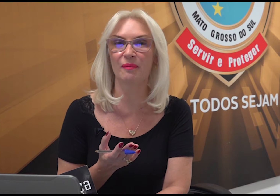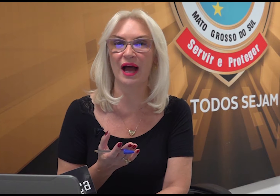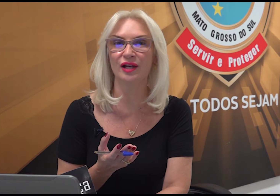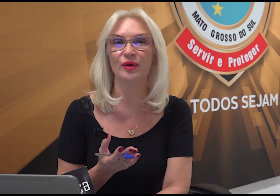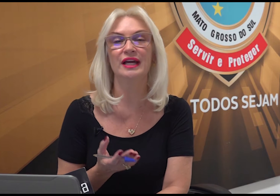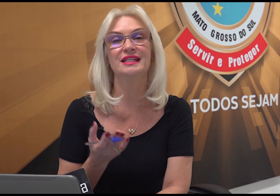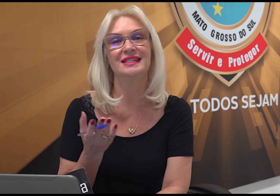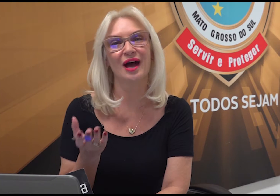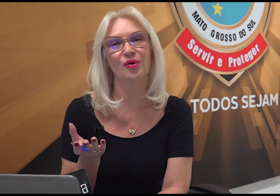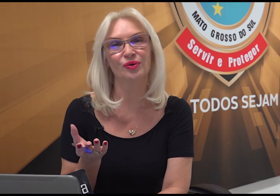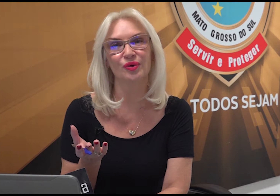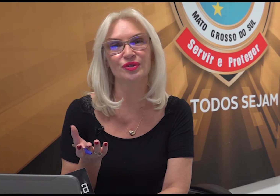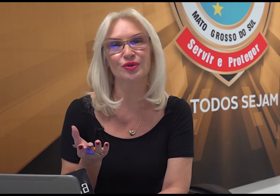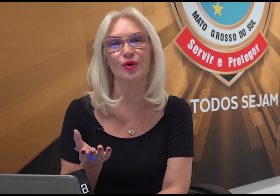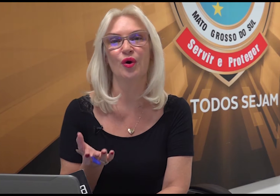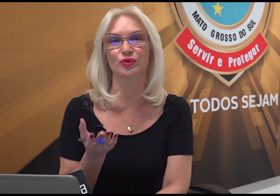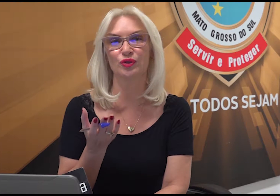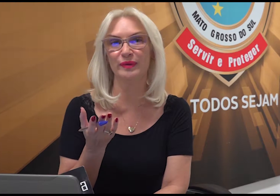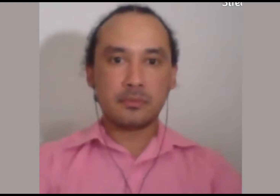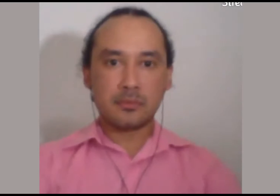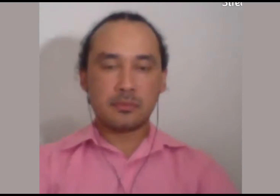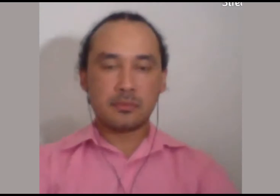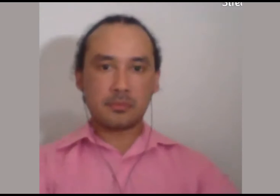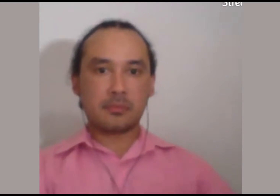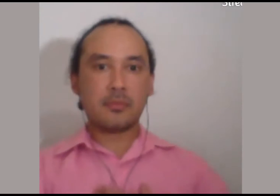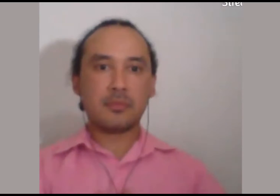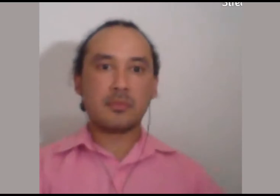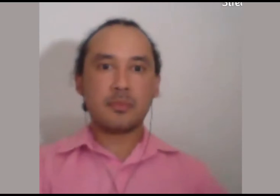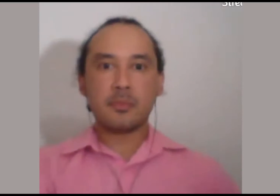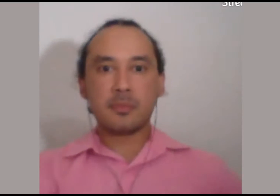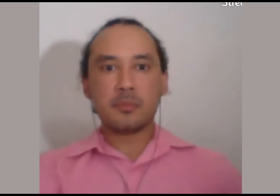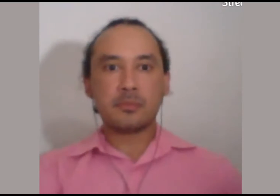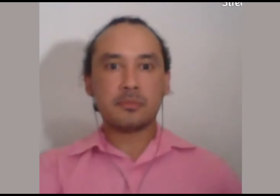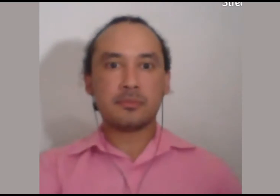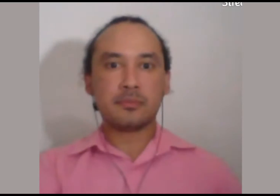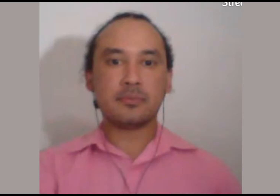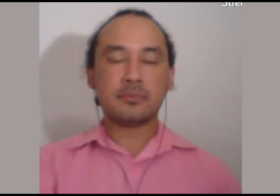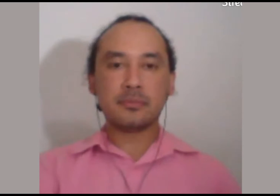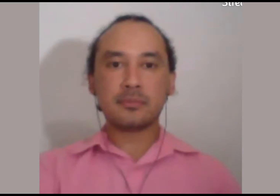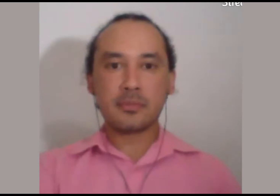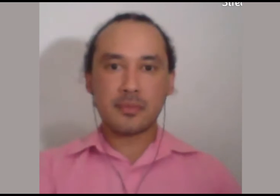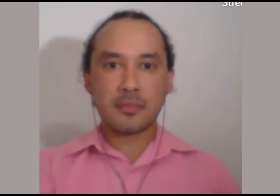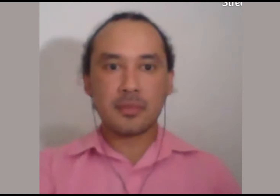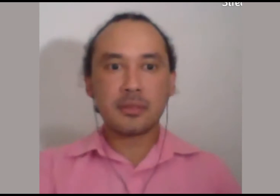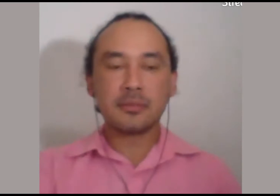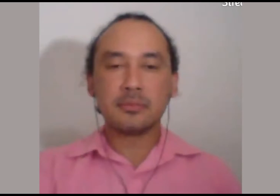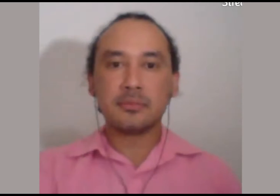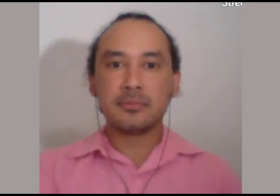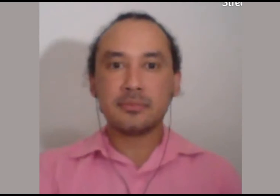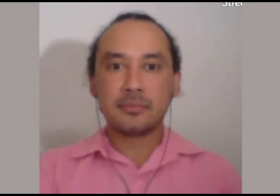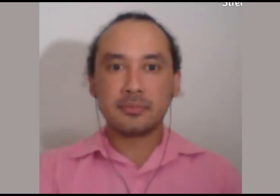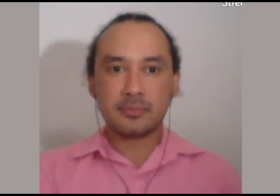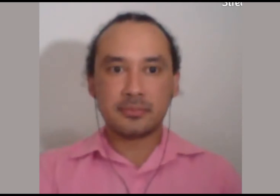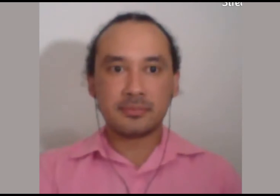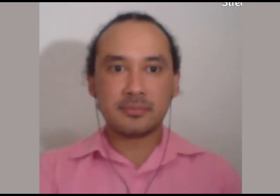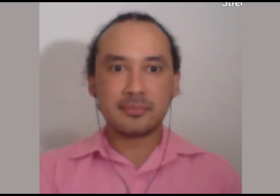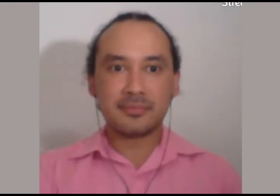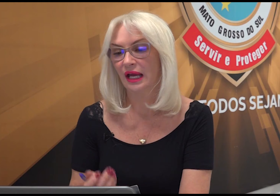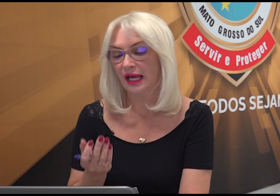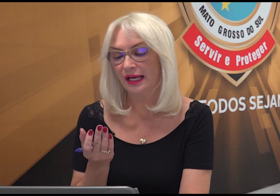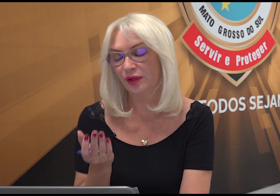esse trabalho, está conosco o subsecretário de Políticas Públicas LGBT, Leonardo